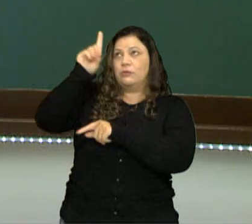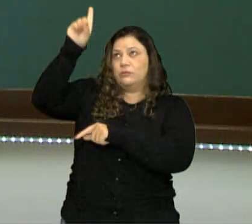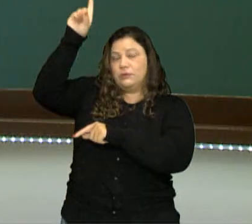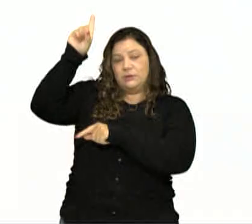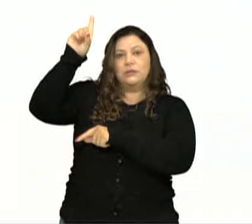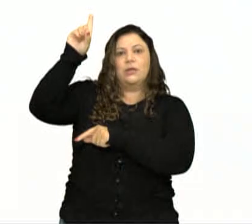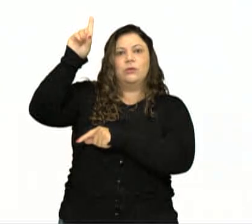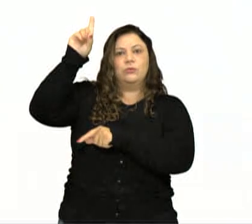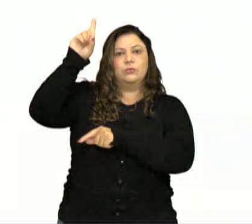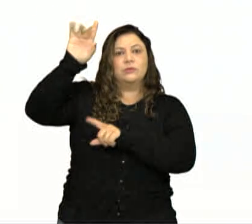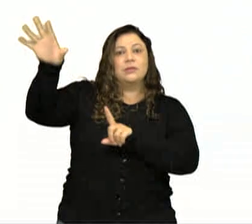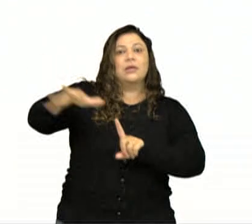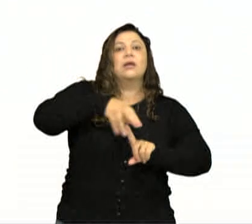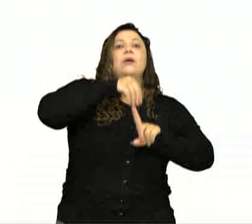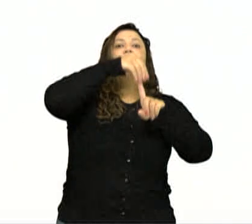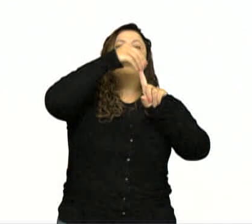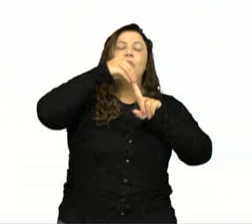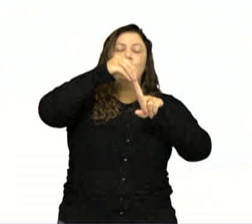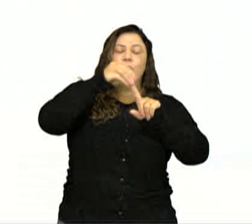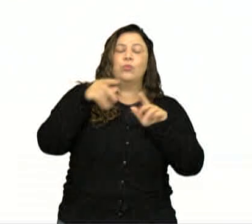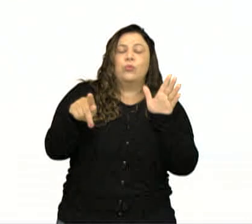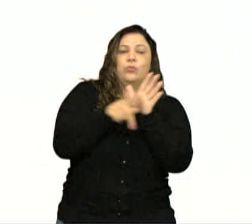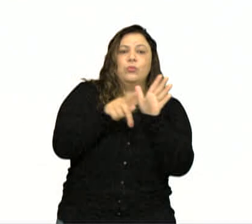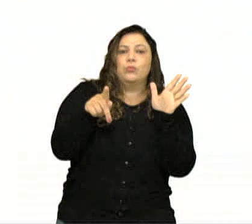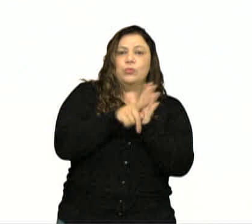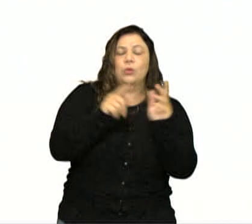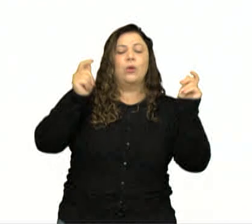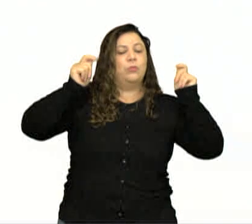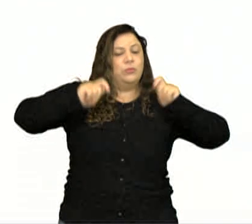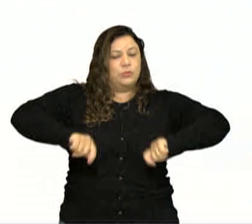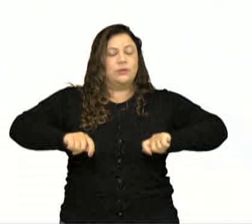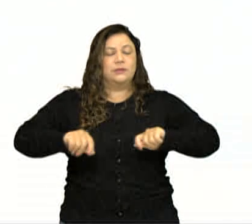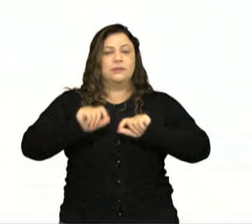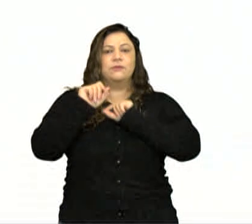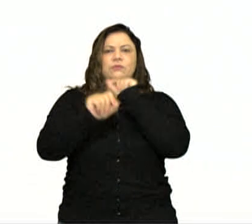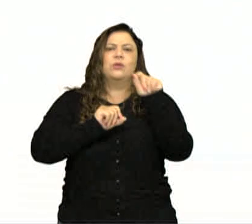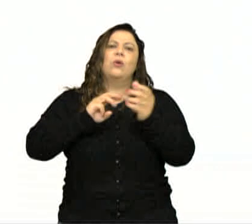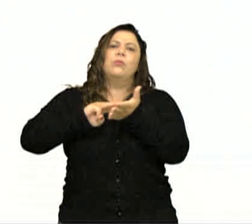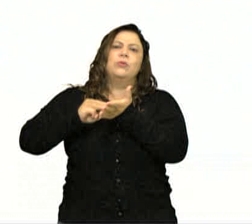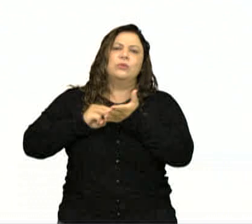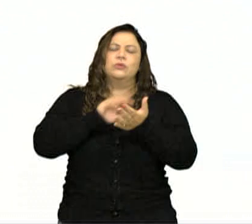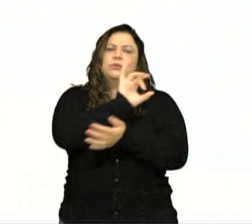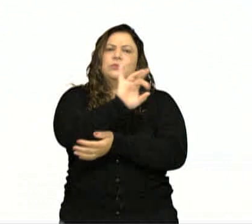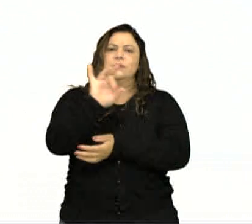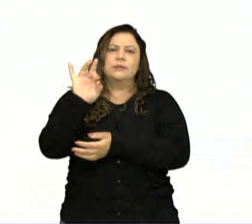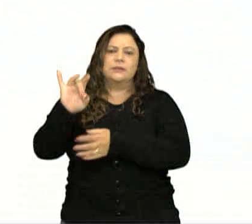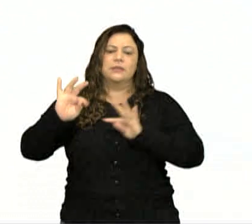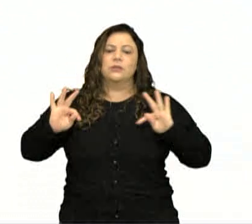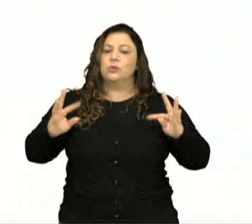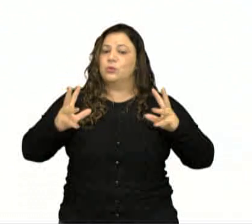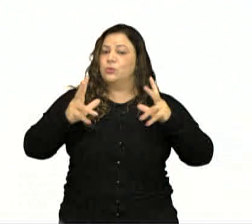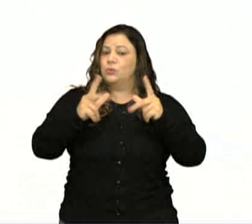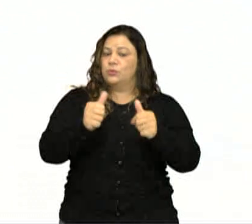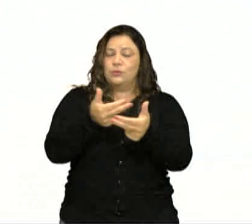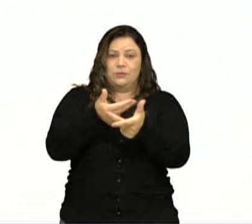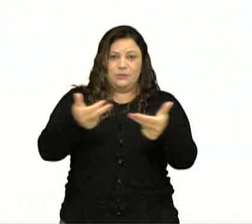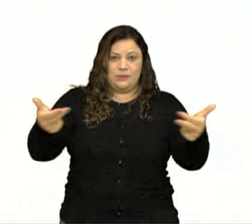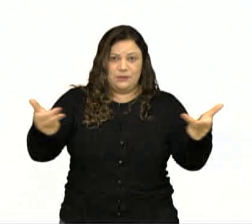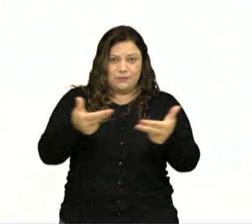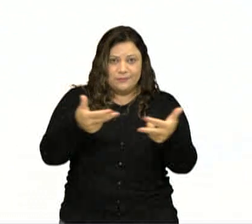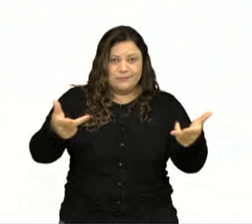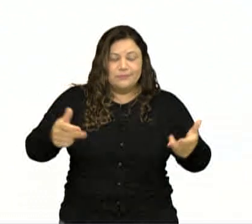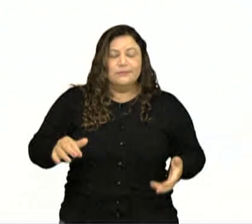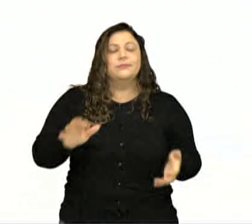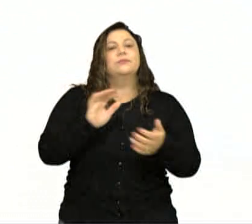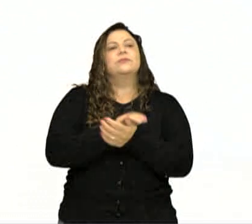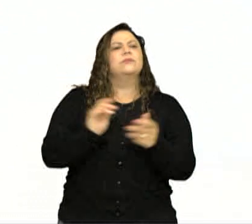é a única substância possível, pois é a causa de si mesmo e de todas as coisas. Spinoza integra a corrente